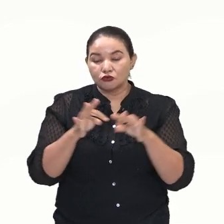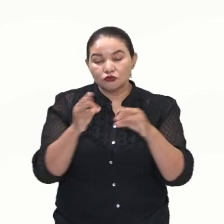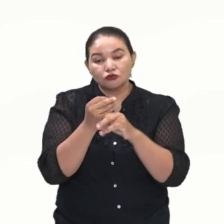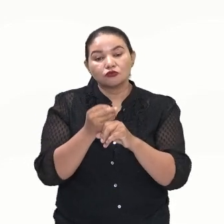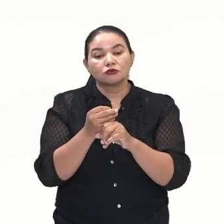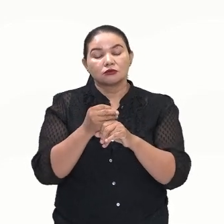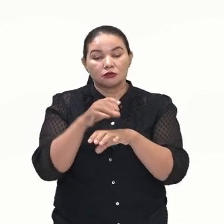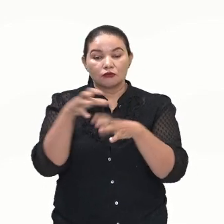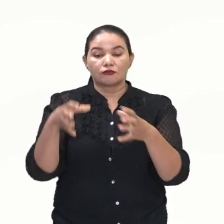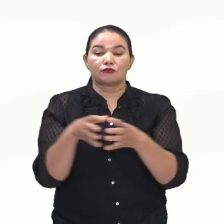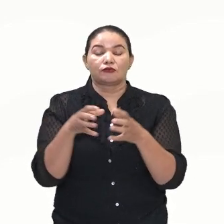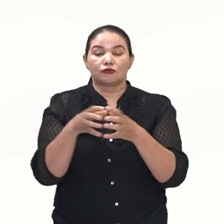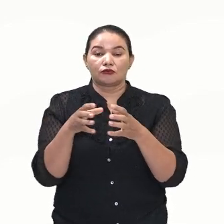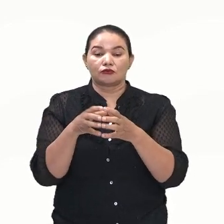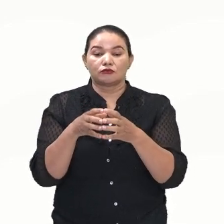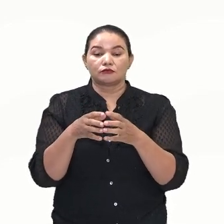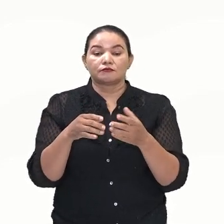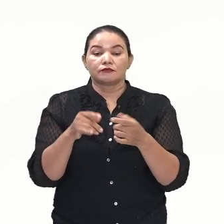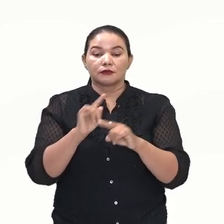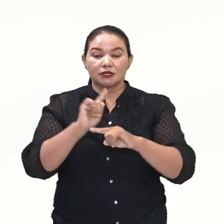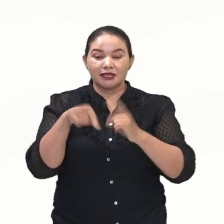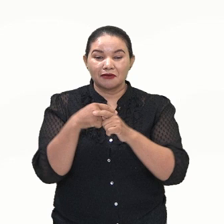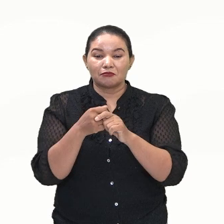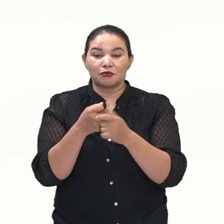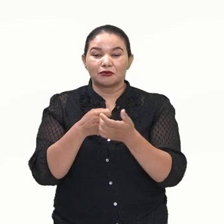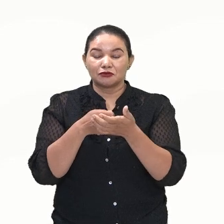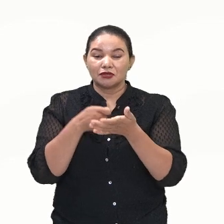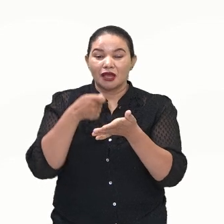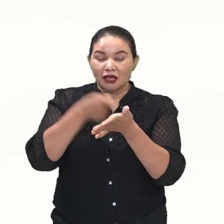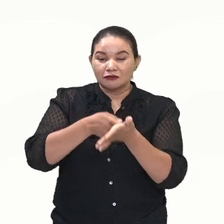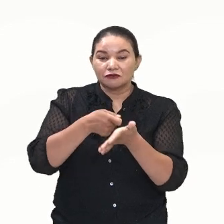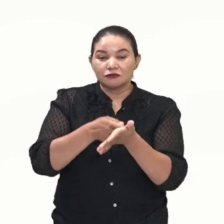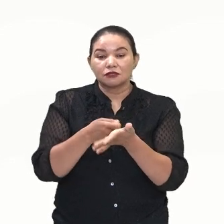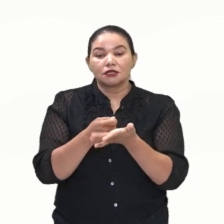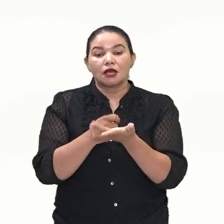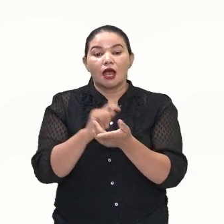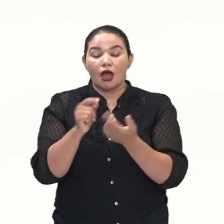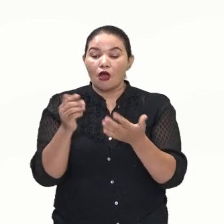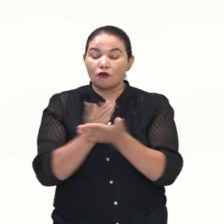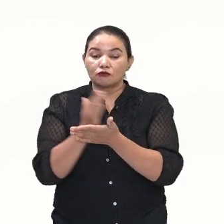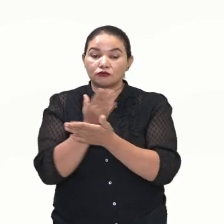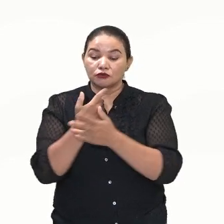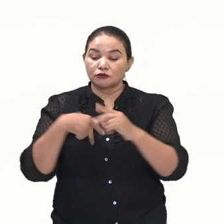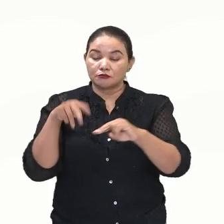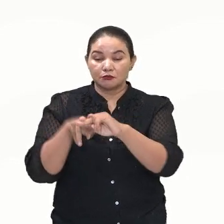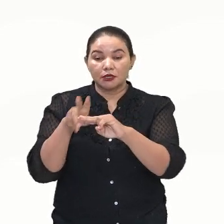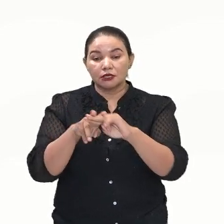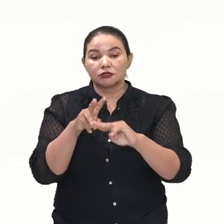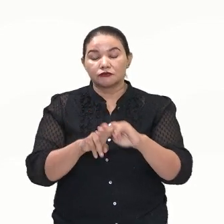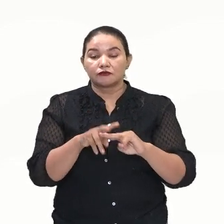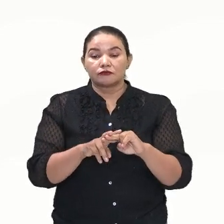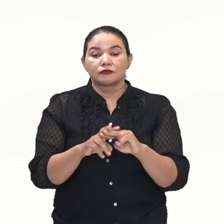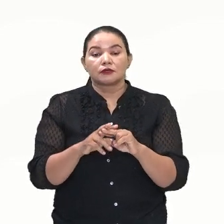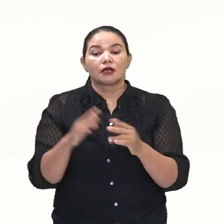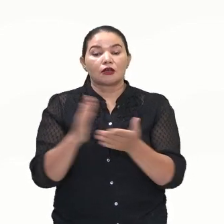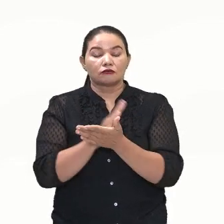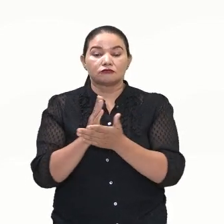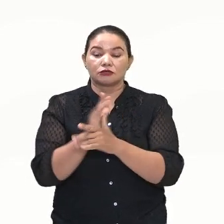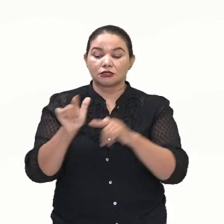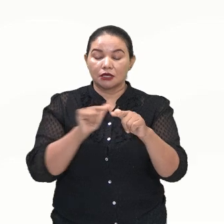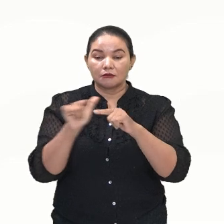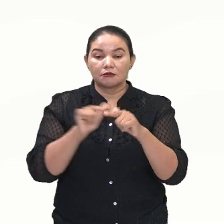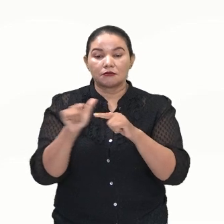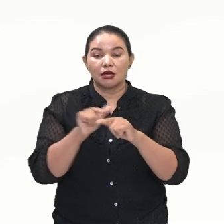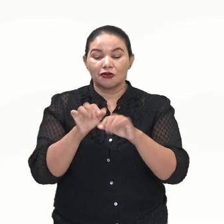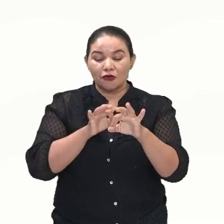movimento, ele foi reprimido, várias pessoas foram presas. Então, os trabalhadores eles vão tentar se